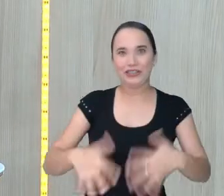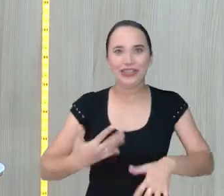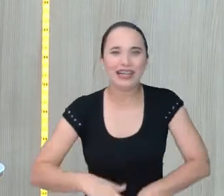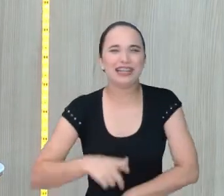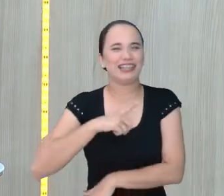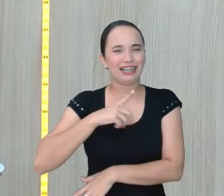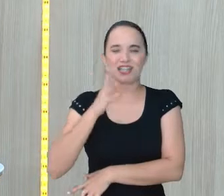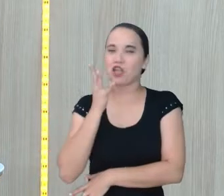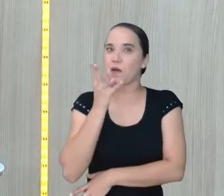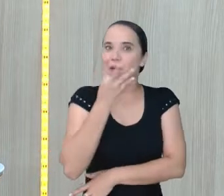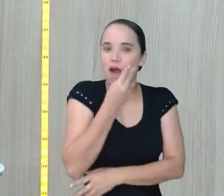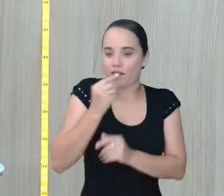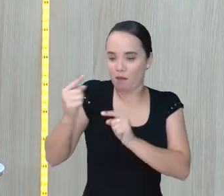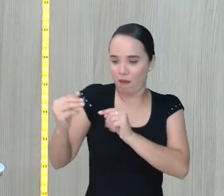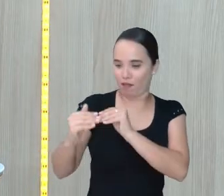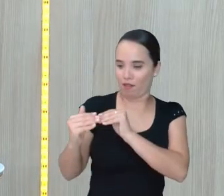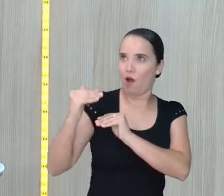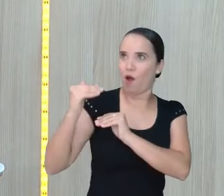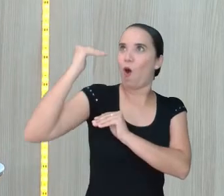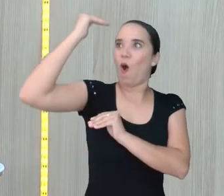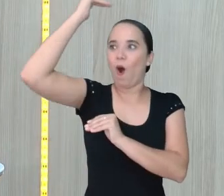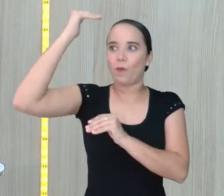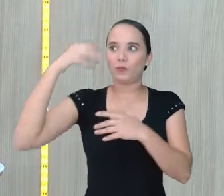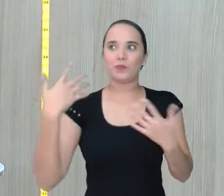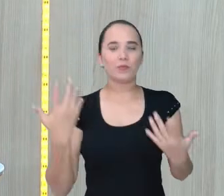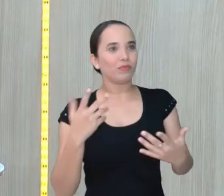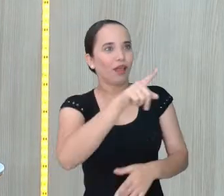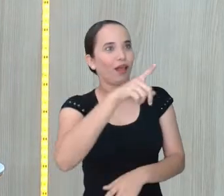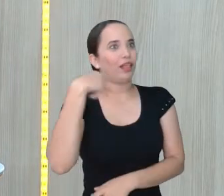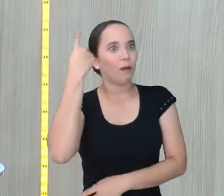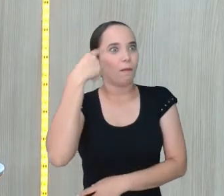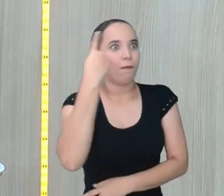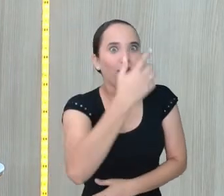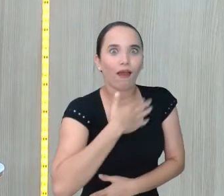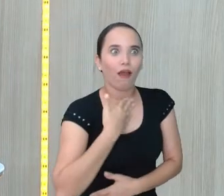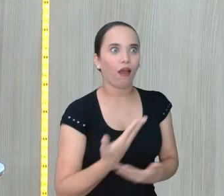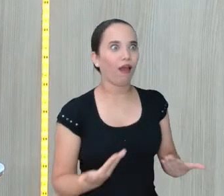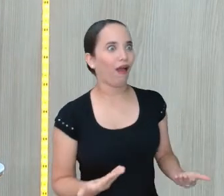Bom, professora. Olha, tá me chamando de doida, Billy. Ó pra quê?